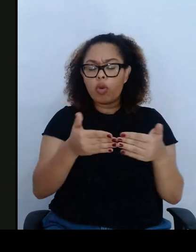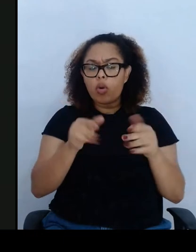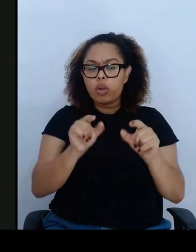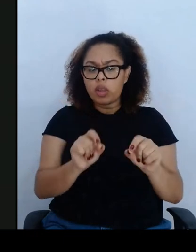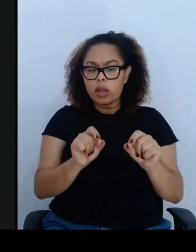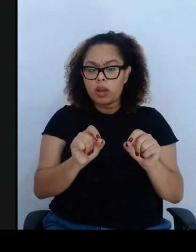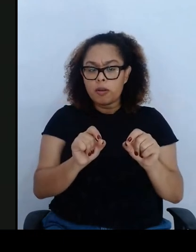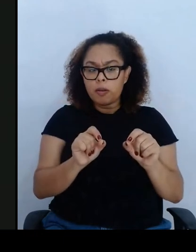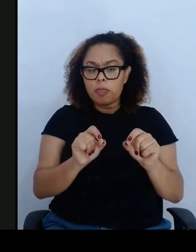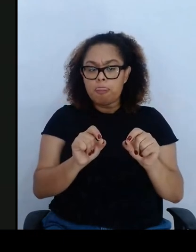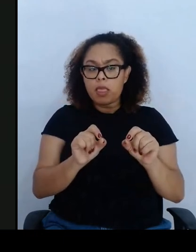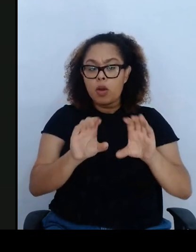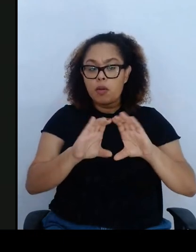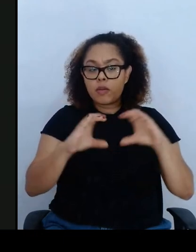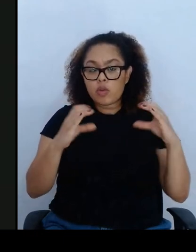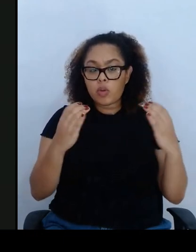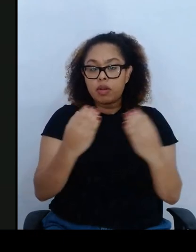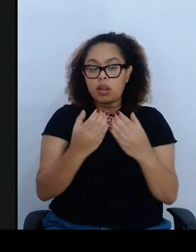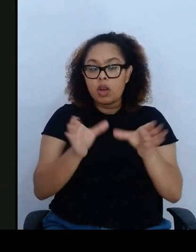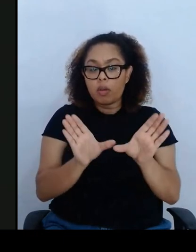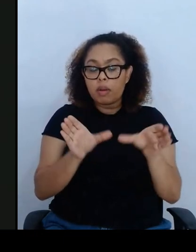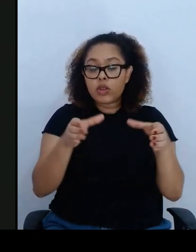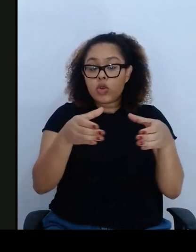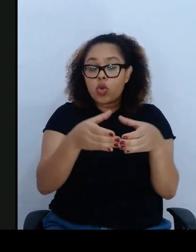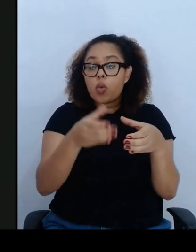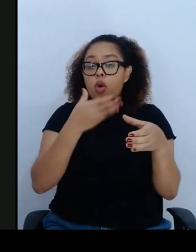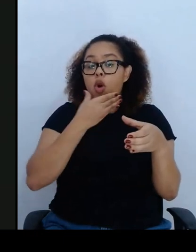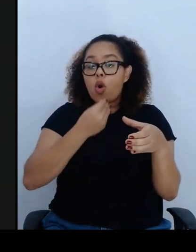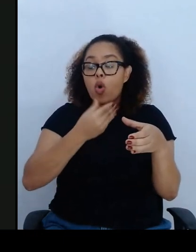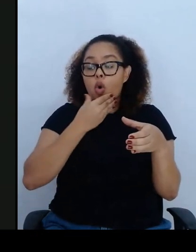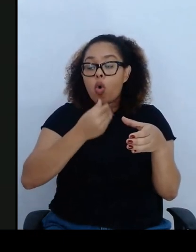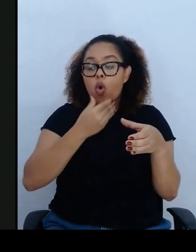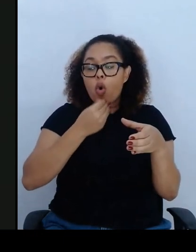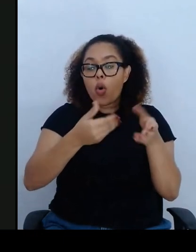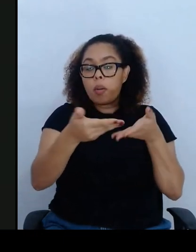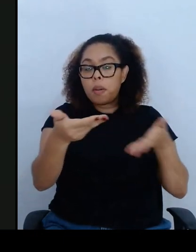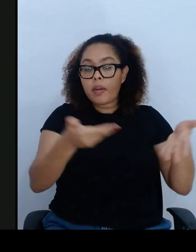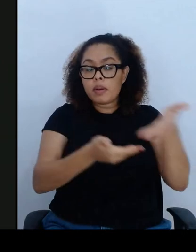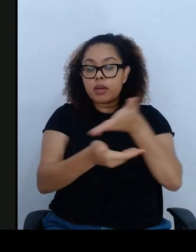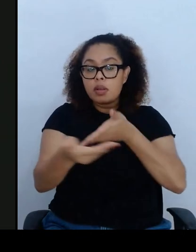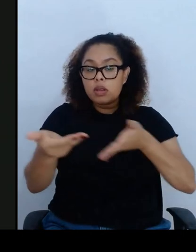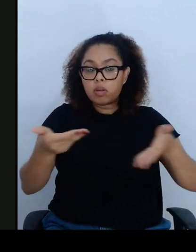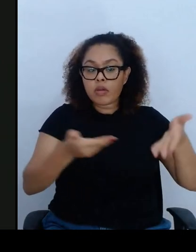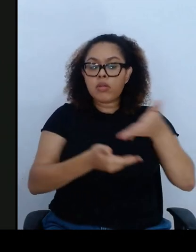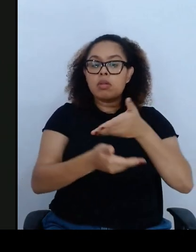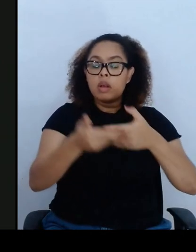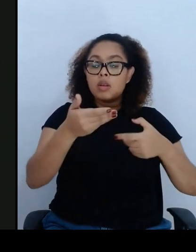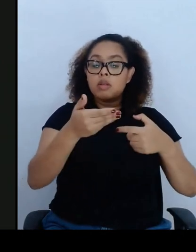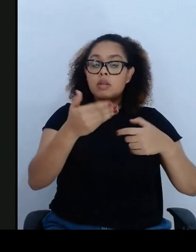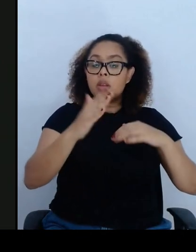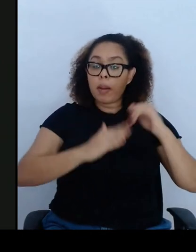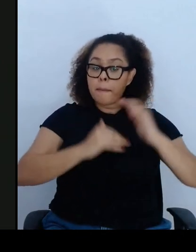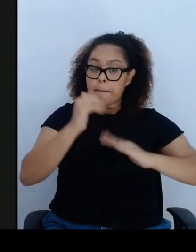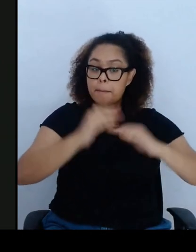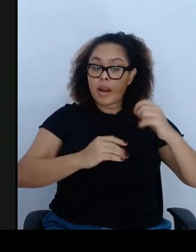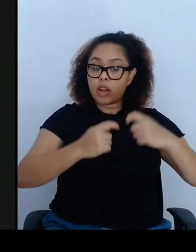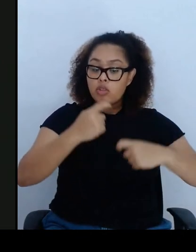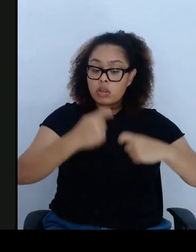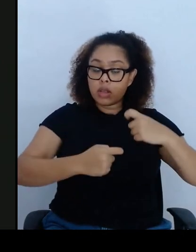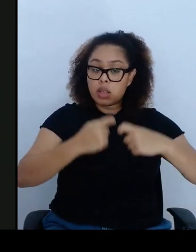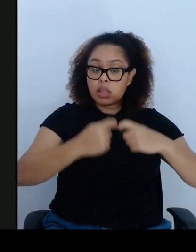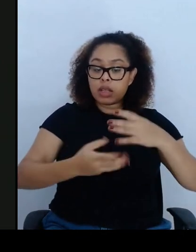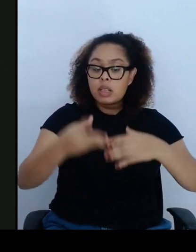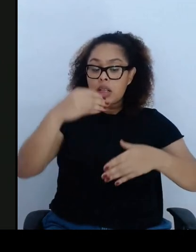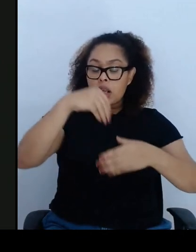comunidade os grupos de homens que socializam e que tem práticas sexuais tudo isso dentro da Segunda Guerra